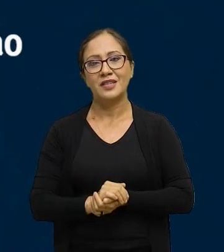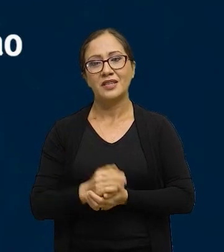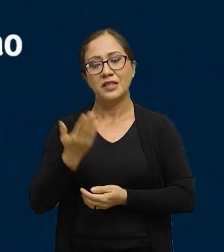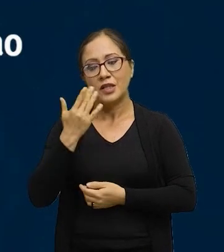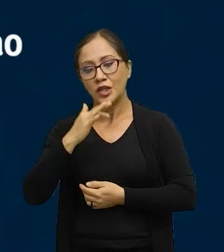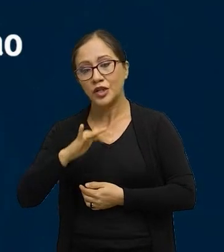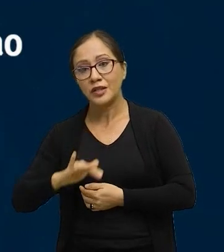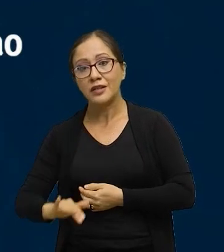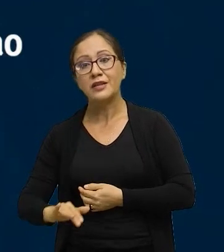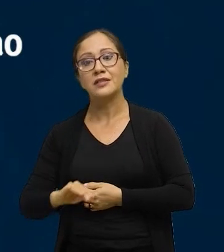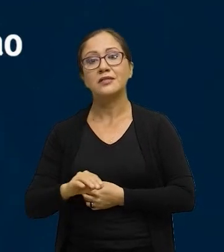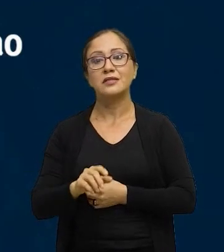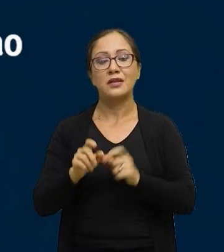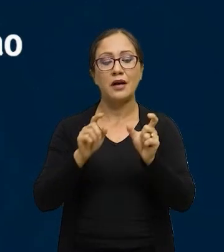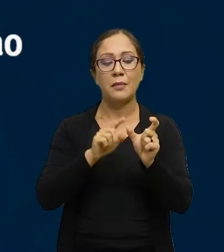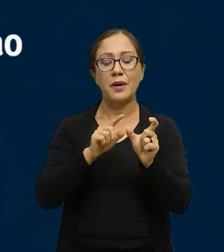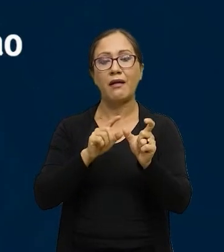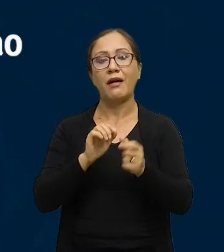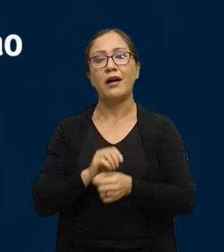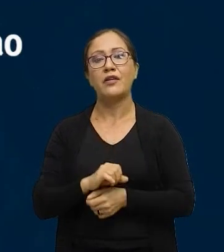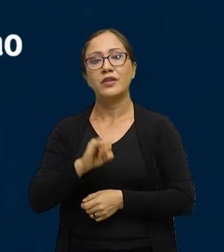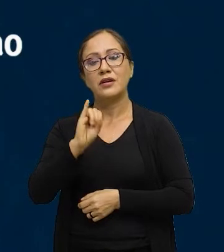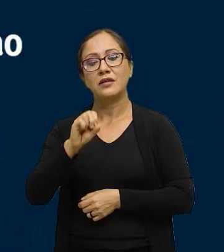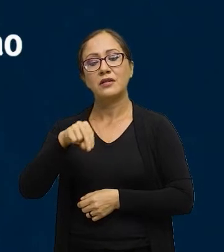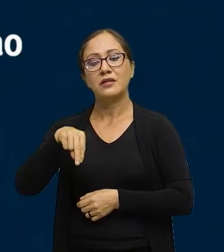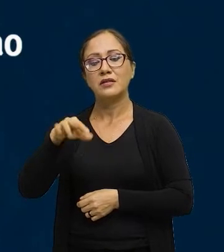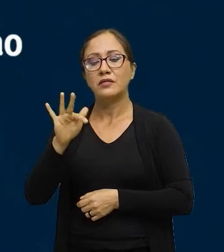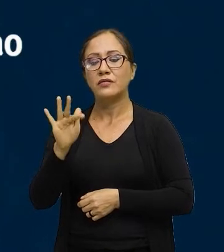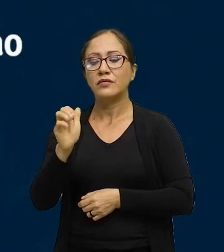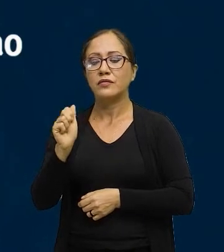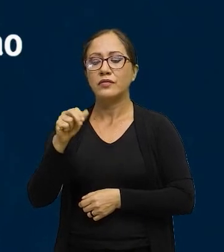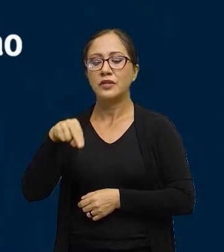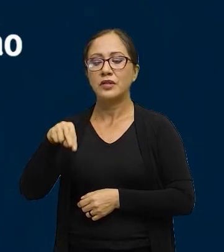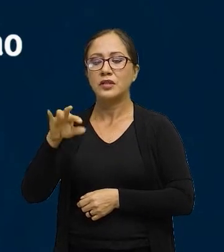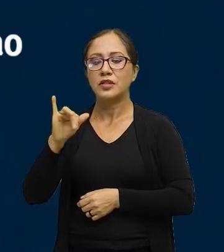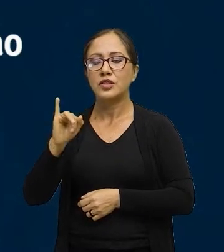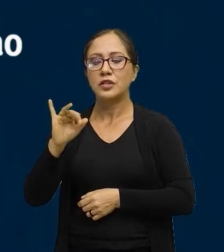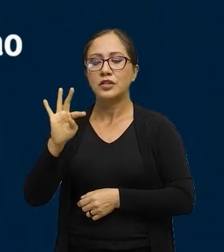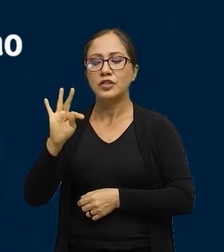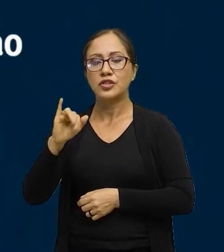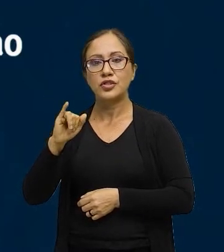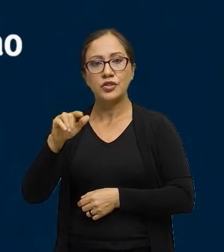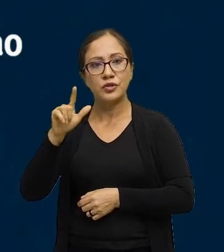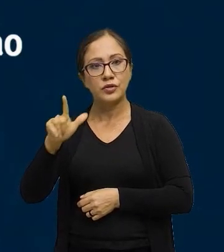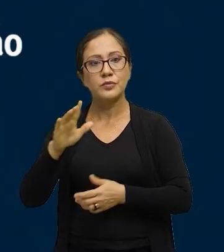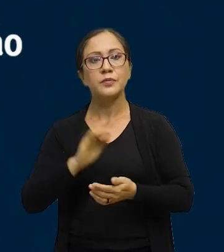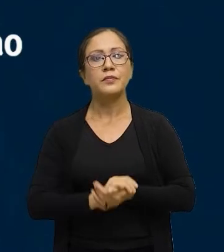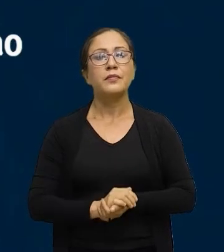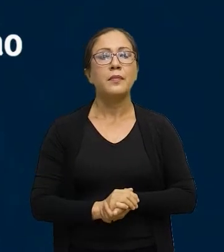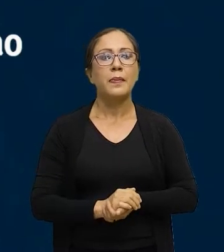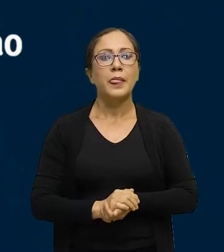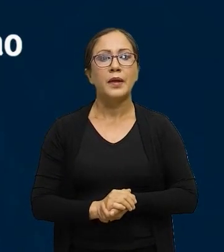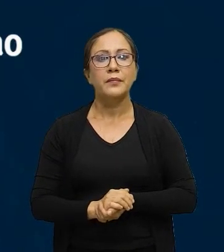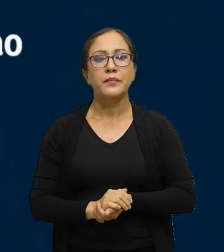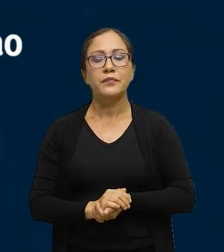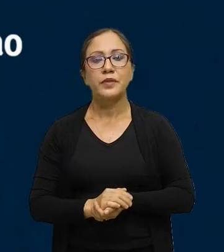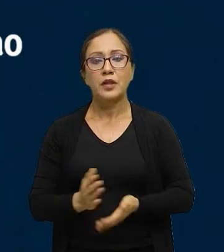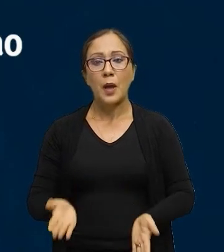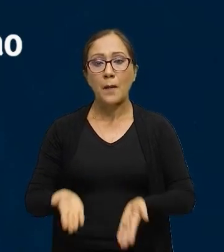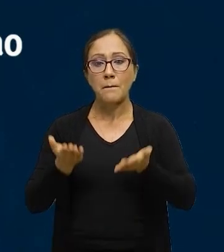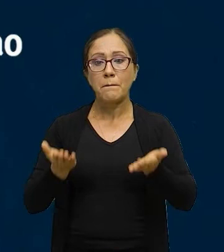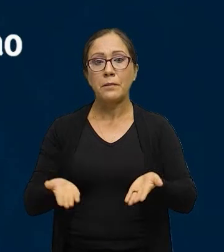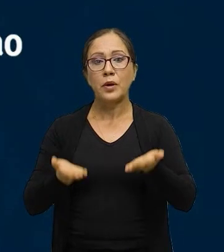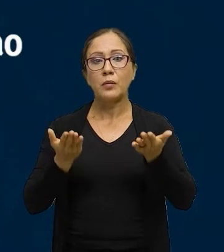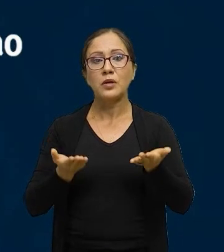criança, infantil. Criação de parcerias globais. Aí tudo certo aqui, mas não bateu a primeira. A promoção